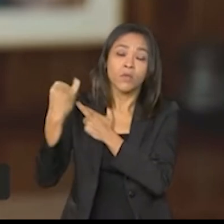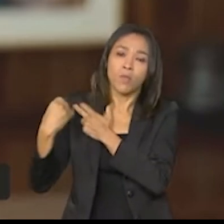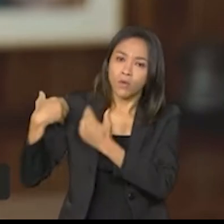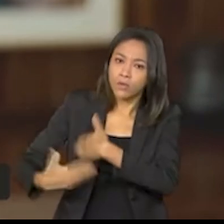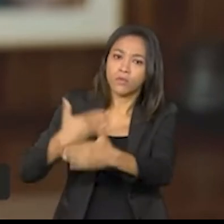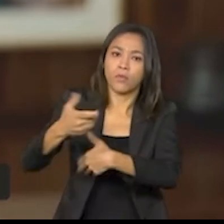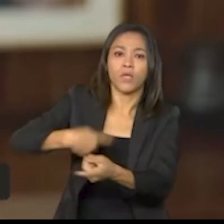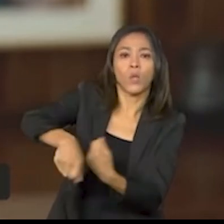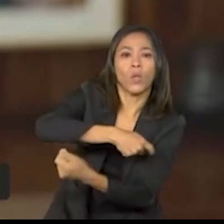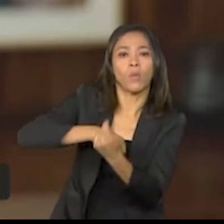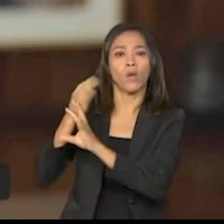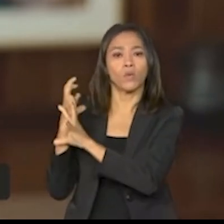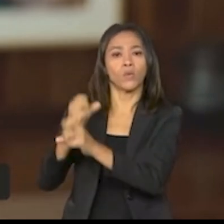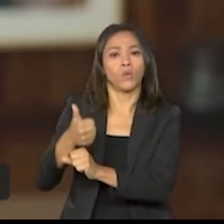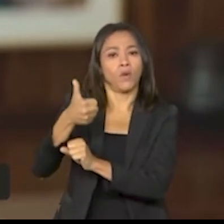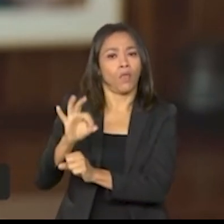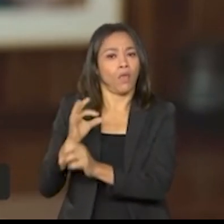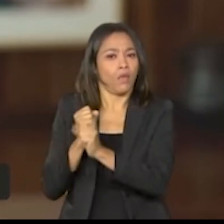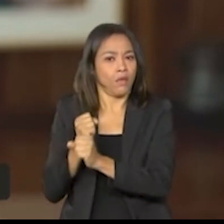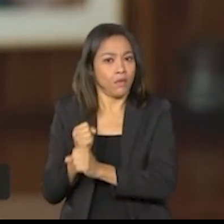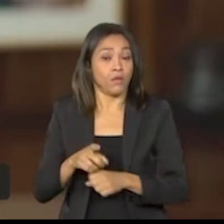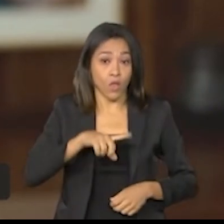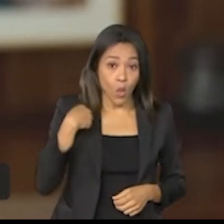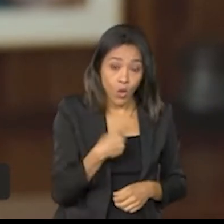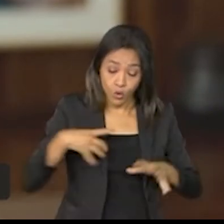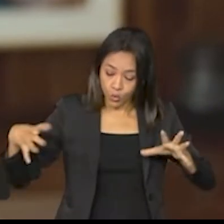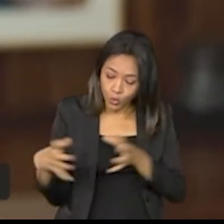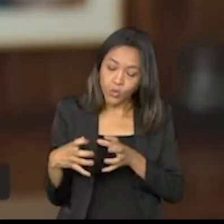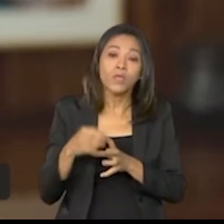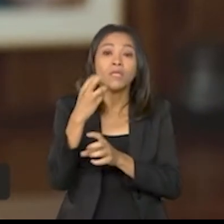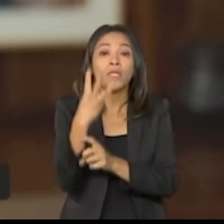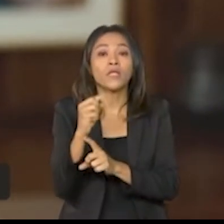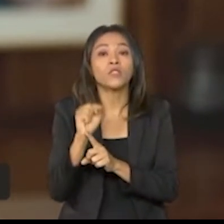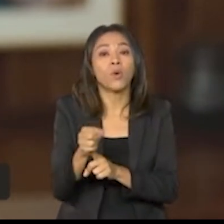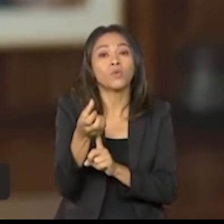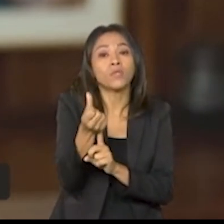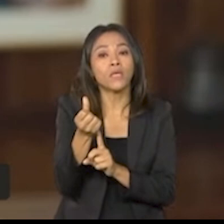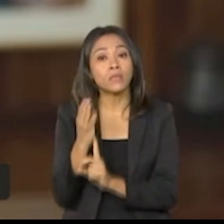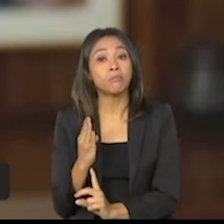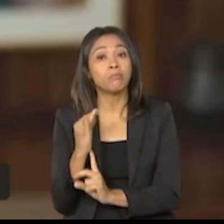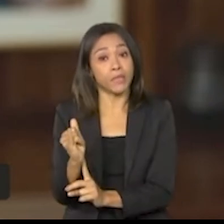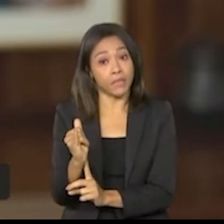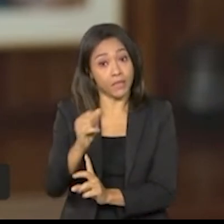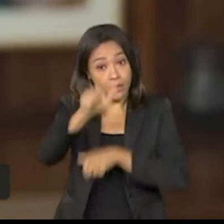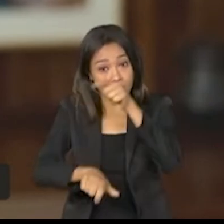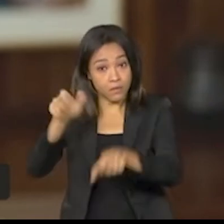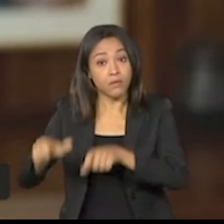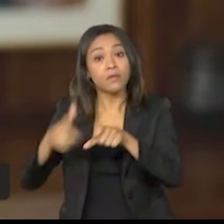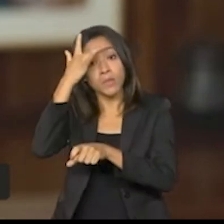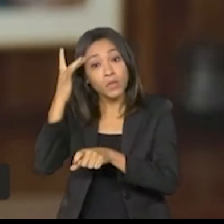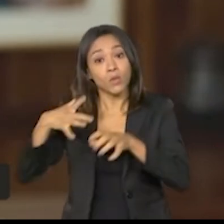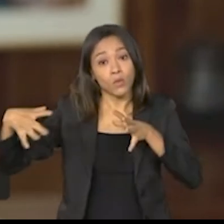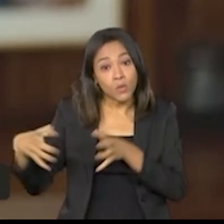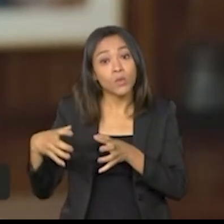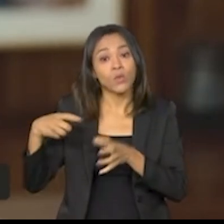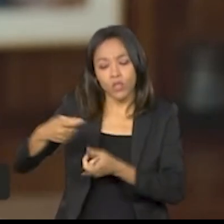últimas décadas Juntos somos mais de 3.6 bilhões de pessoas que integram o mercado dinâmico